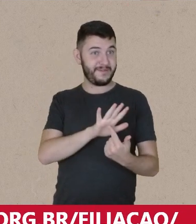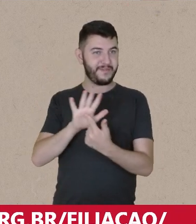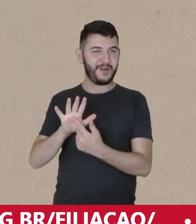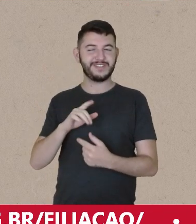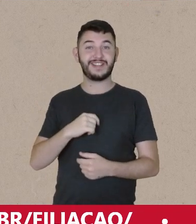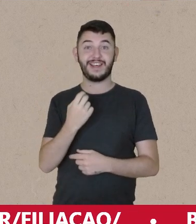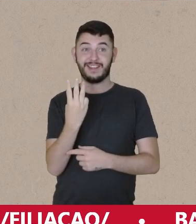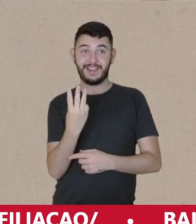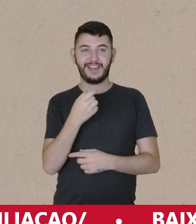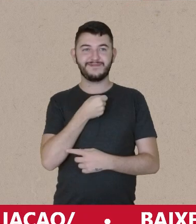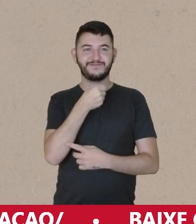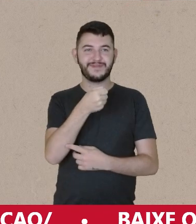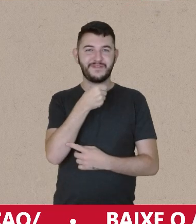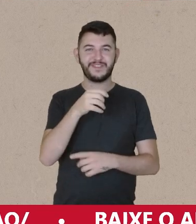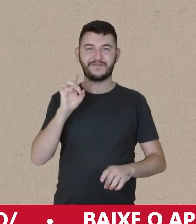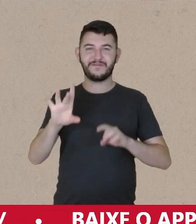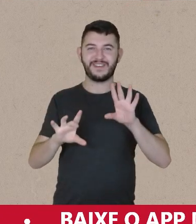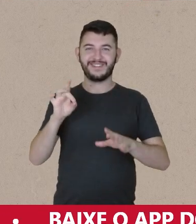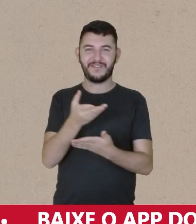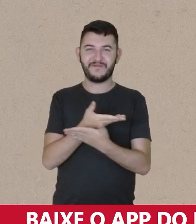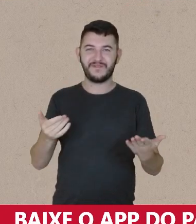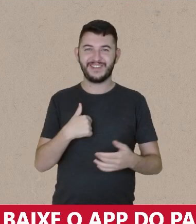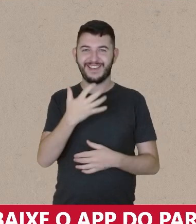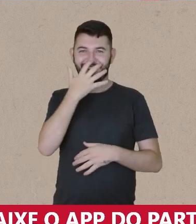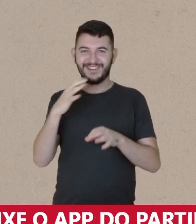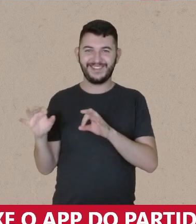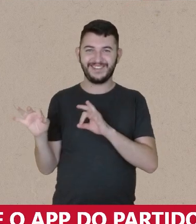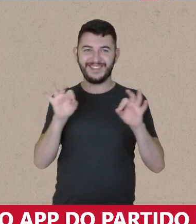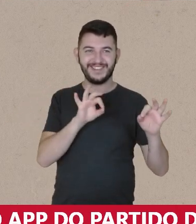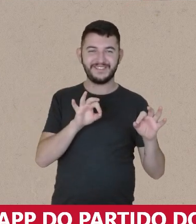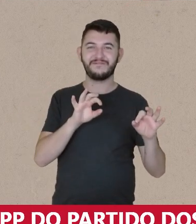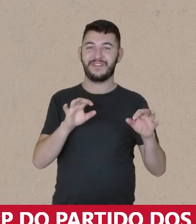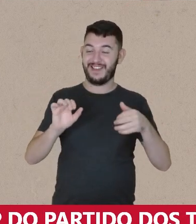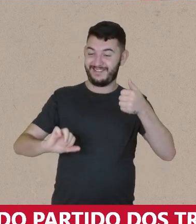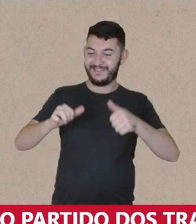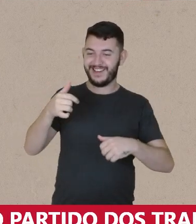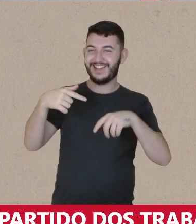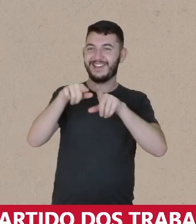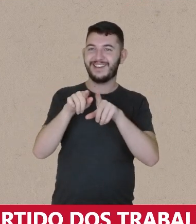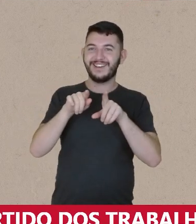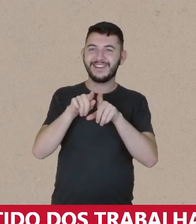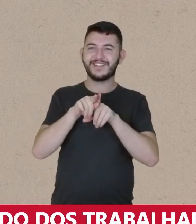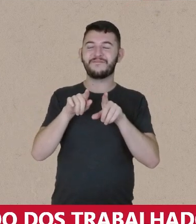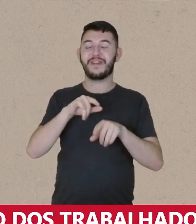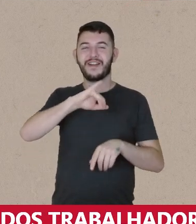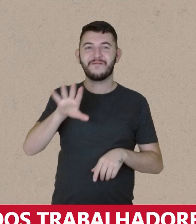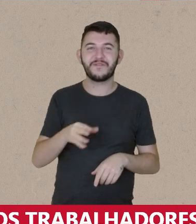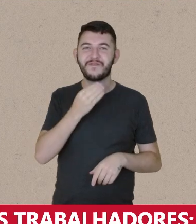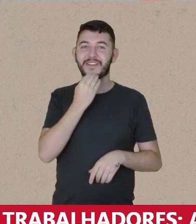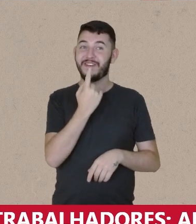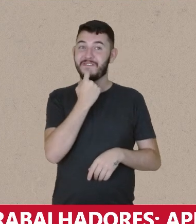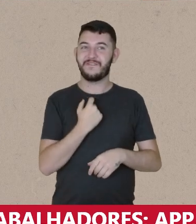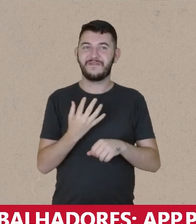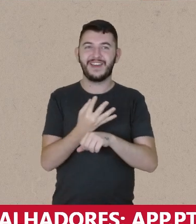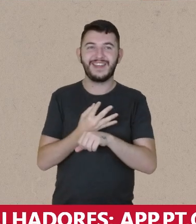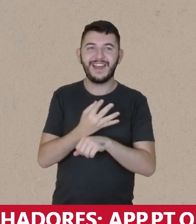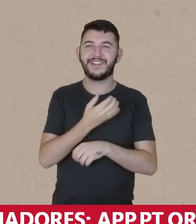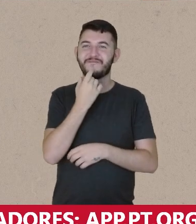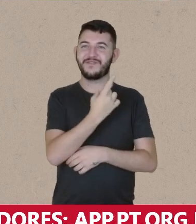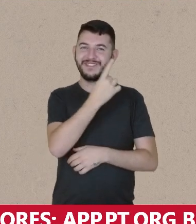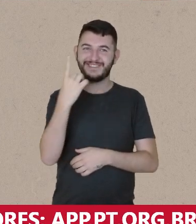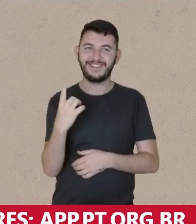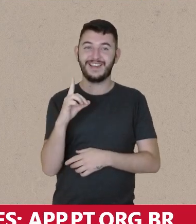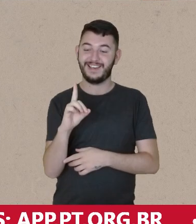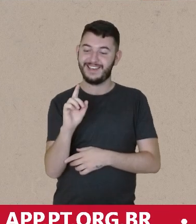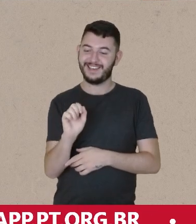muito especiais para você ver ou rever e aproveitar esse feriado na nossa companhia. Bom dia, Davi.